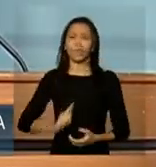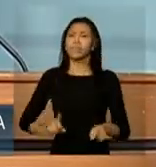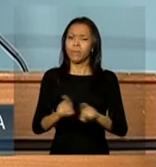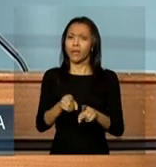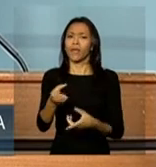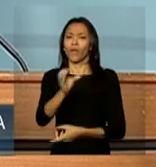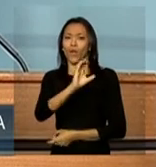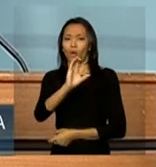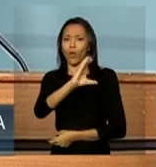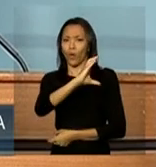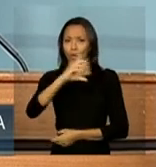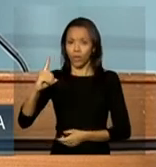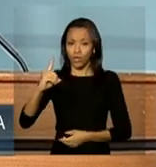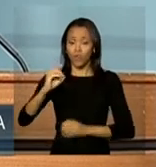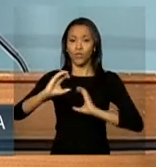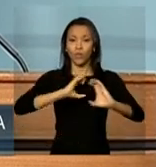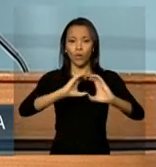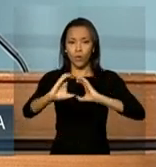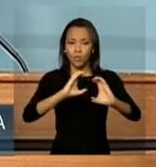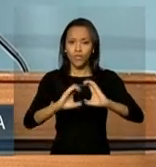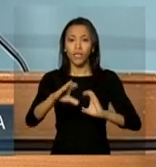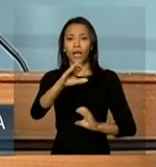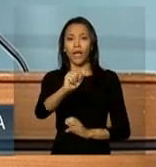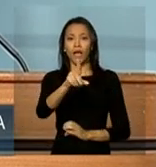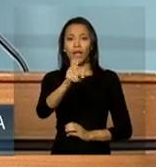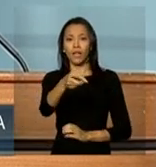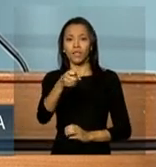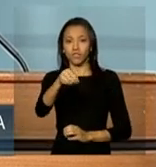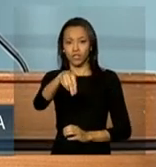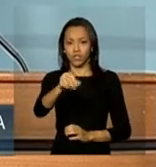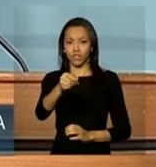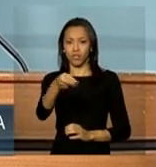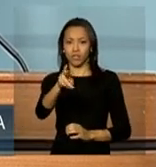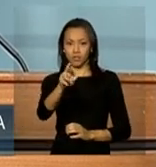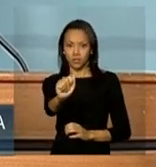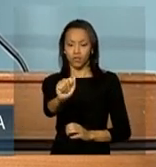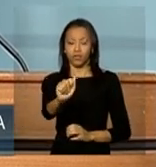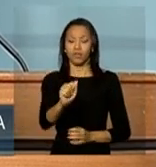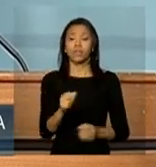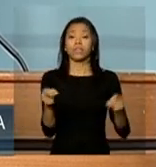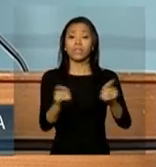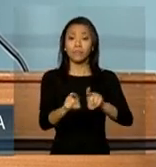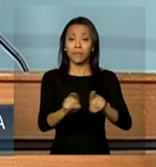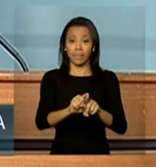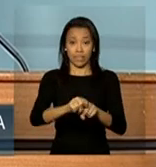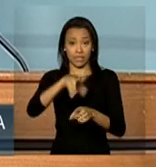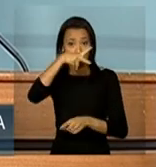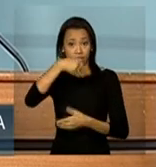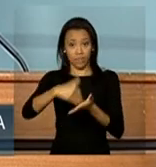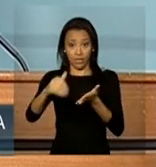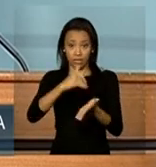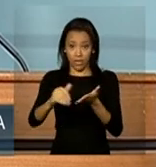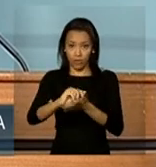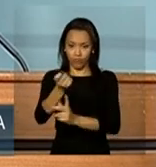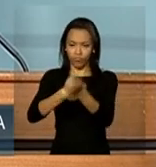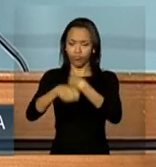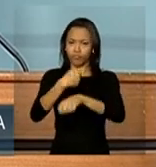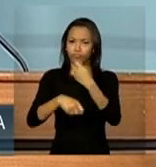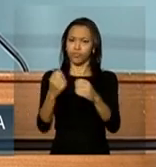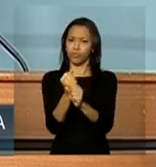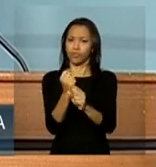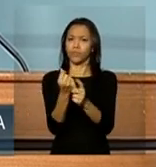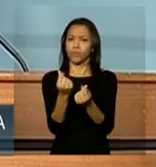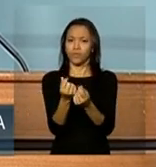de comunicação, Alexandra de la Justina Balde Ceroto, secretário de Gestão e Finanças, Carlos